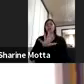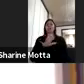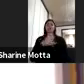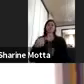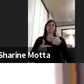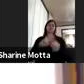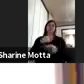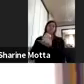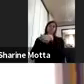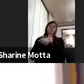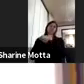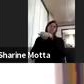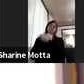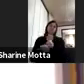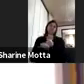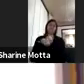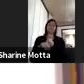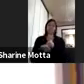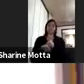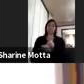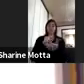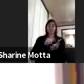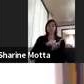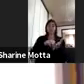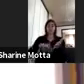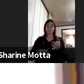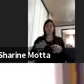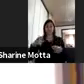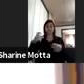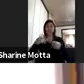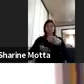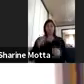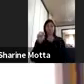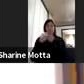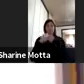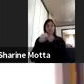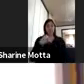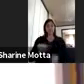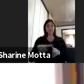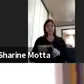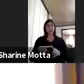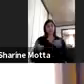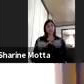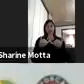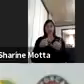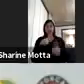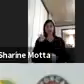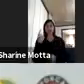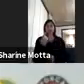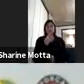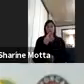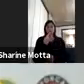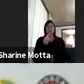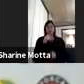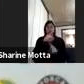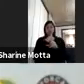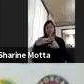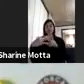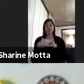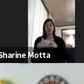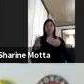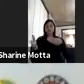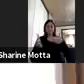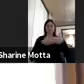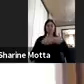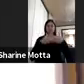escravo na atividade sexual. Porque ninguém quer ver a realidade. Ninguém quer ver que